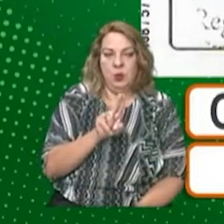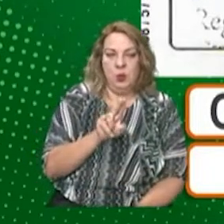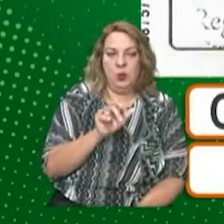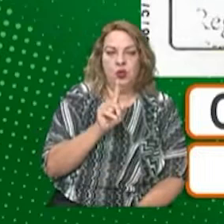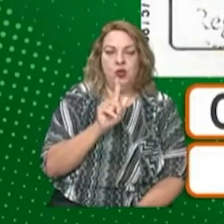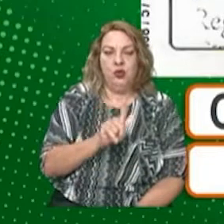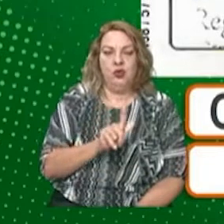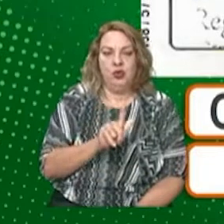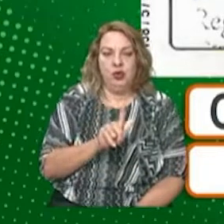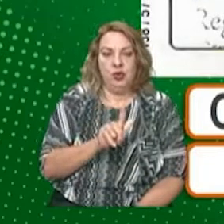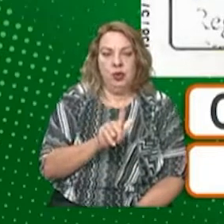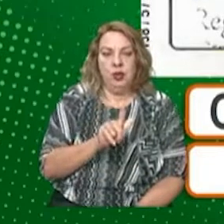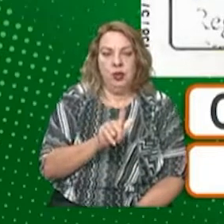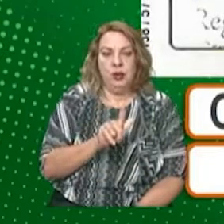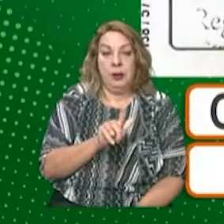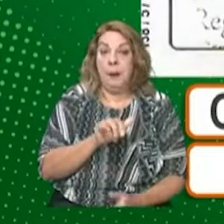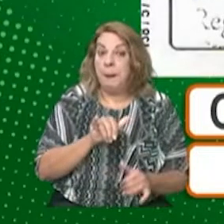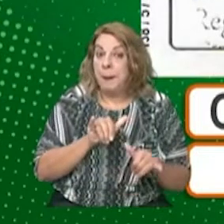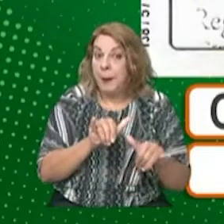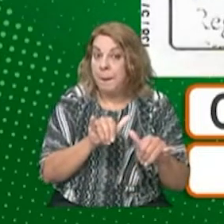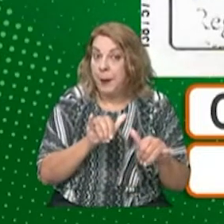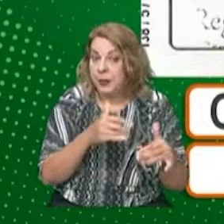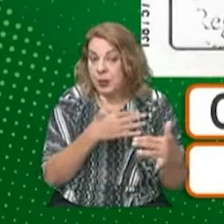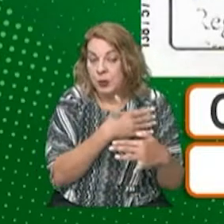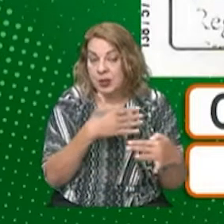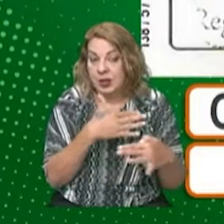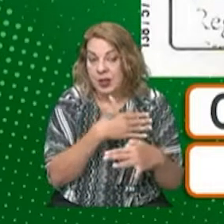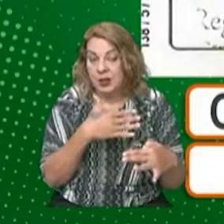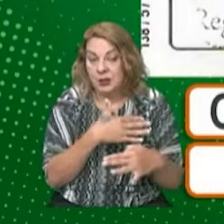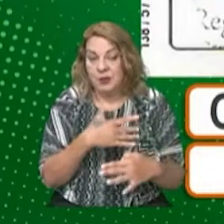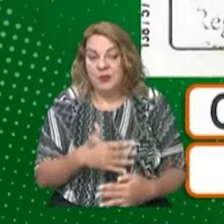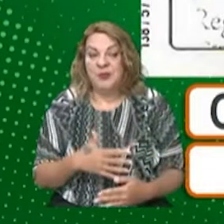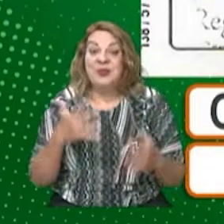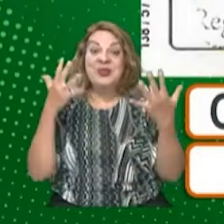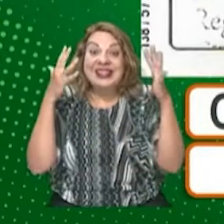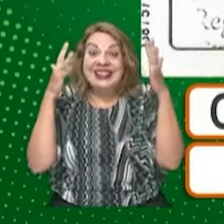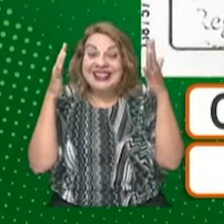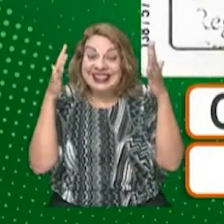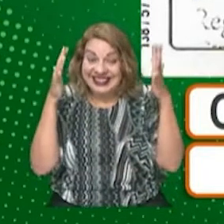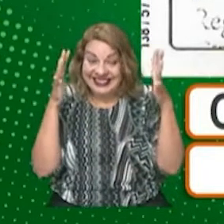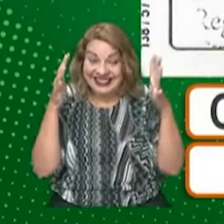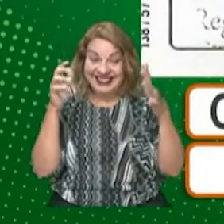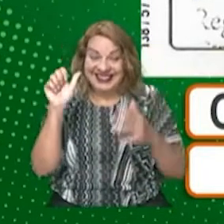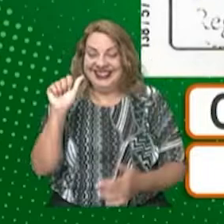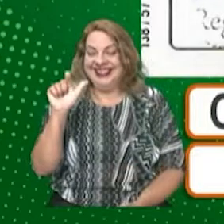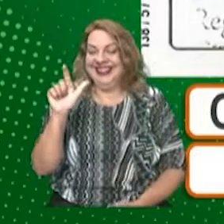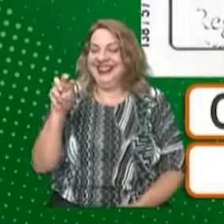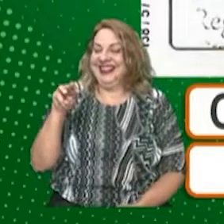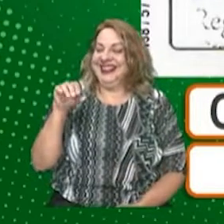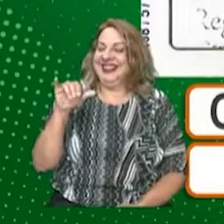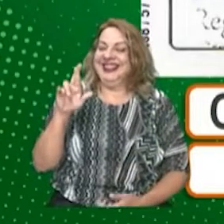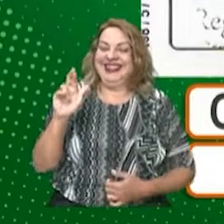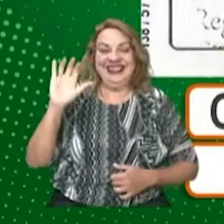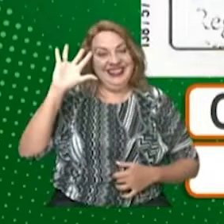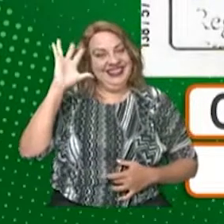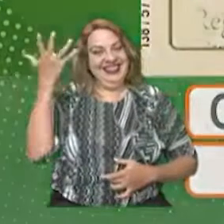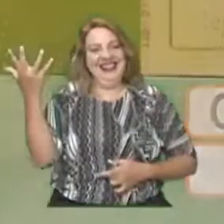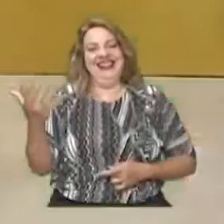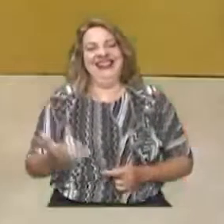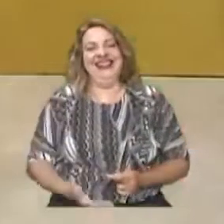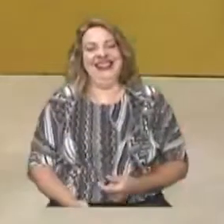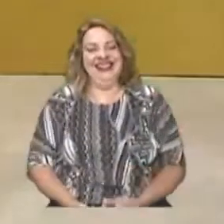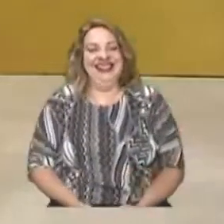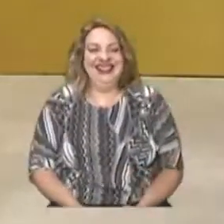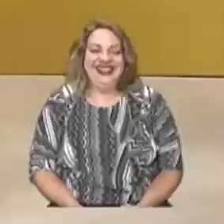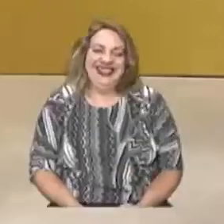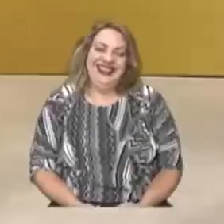Barbosa Mercado, aí Regional Centro. Olha aí, parabéns, Almir, faça festa, meu amigo,